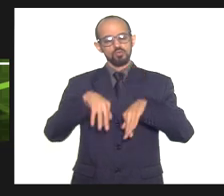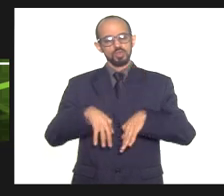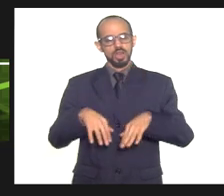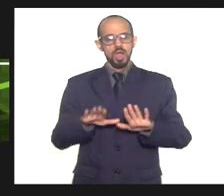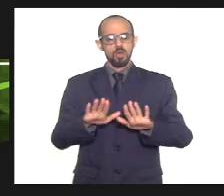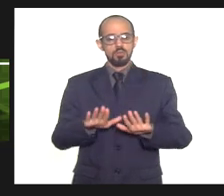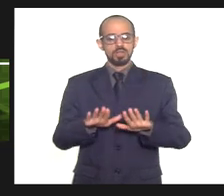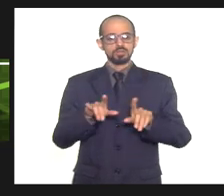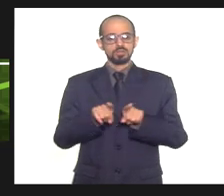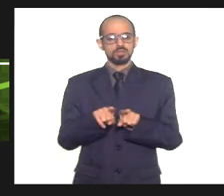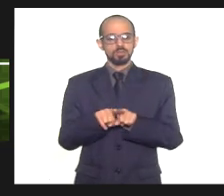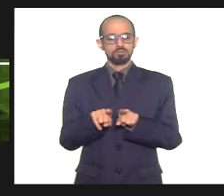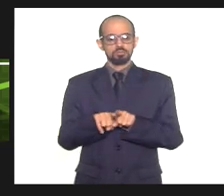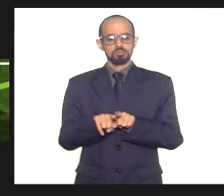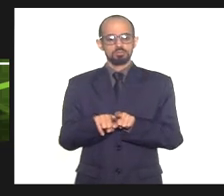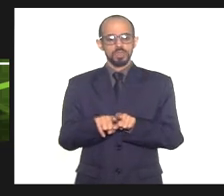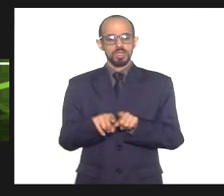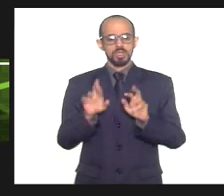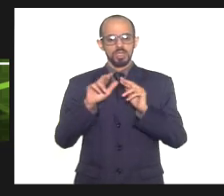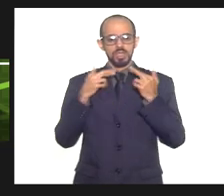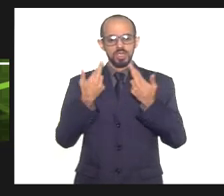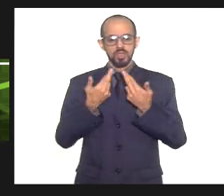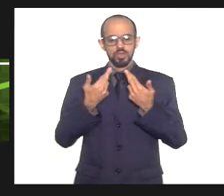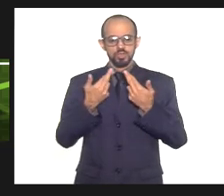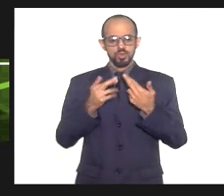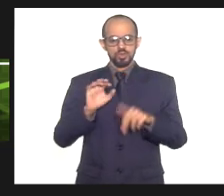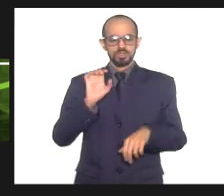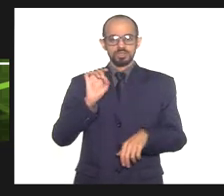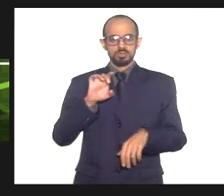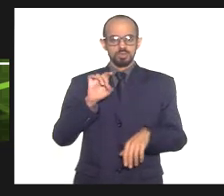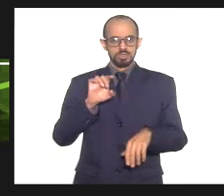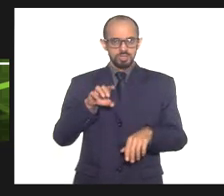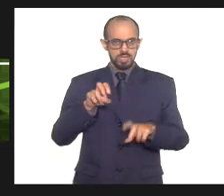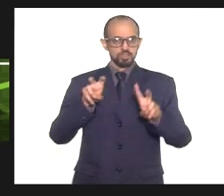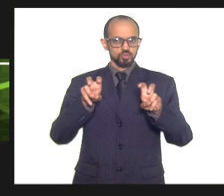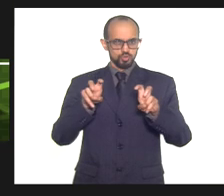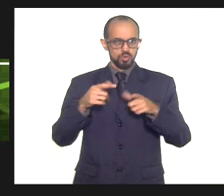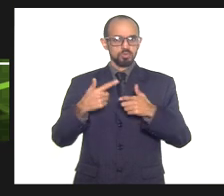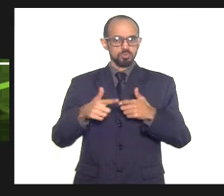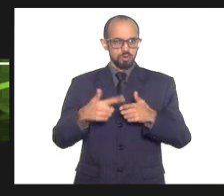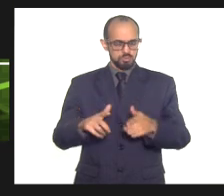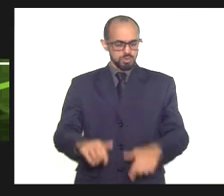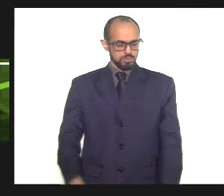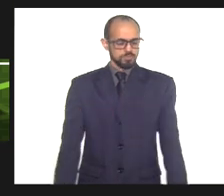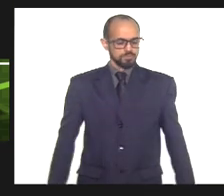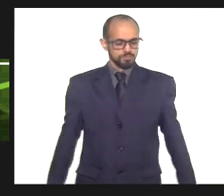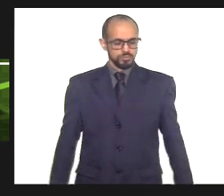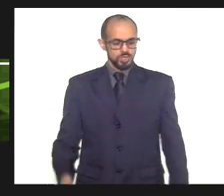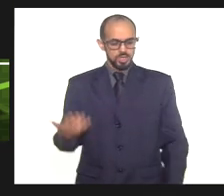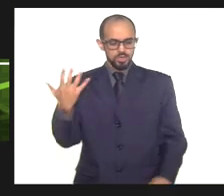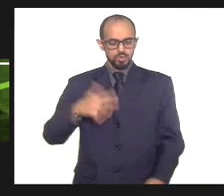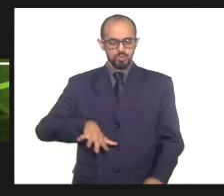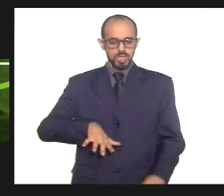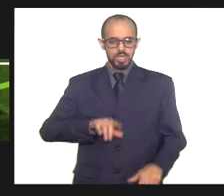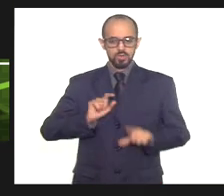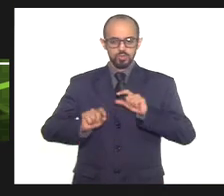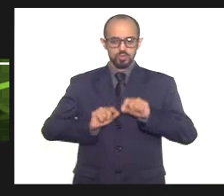mas possivelmente em reunião específica sobre essa questão. Eu não quero ser aqui